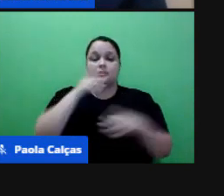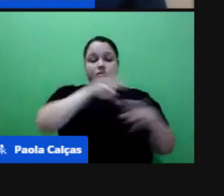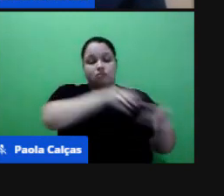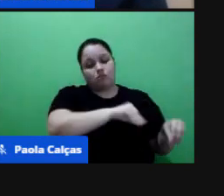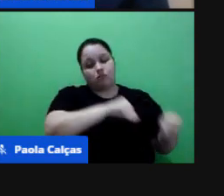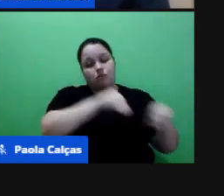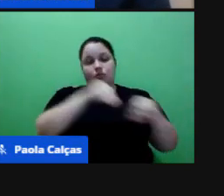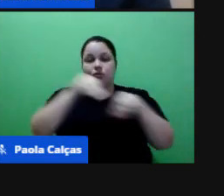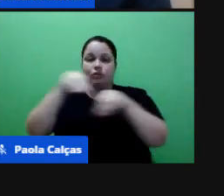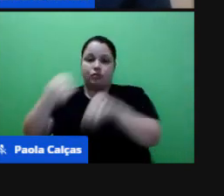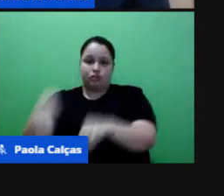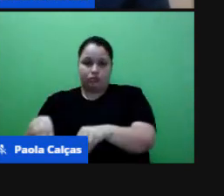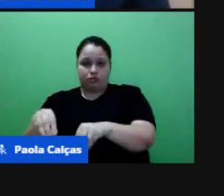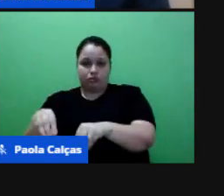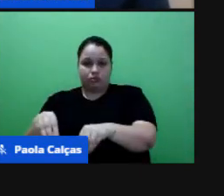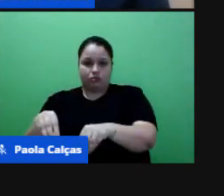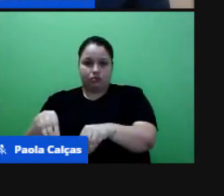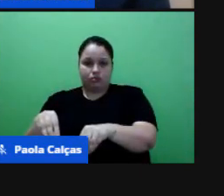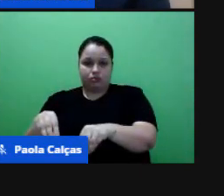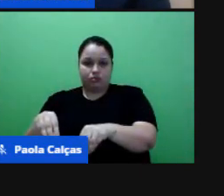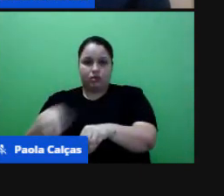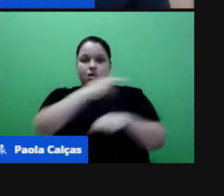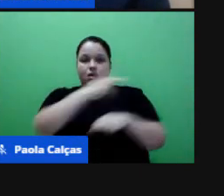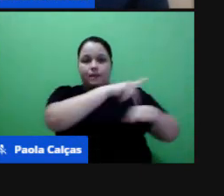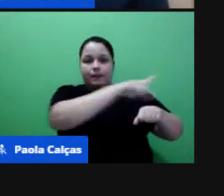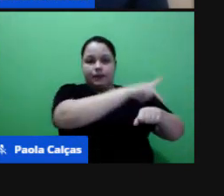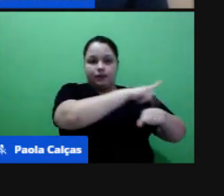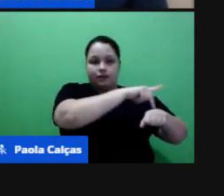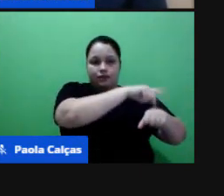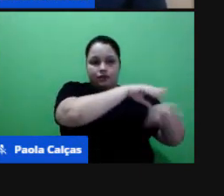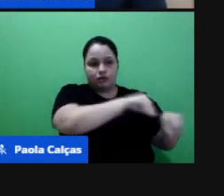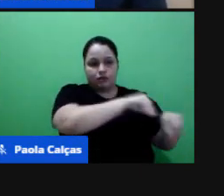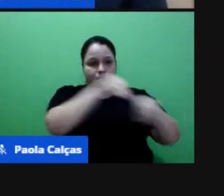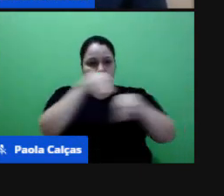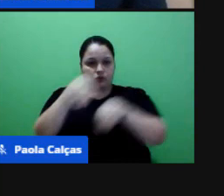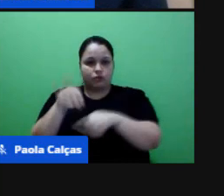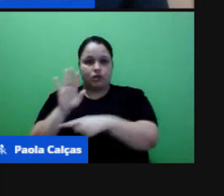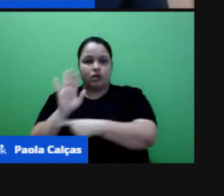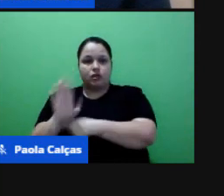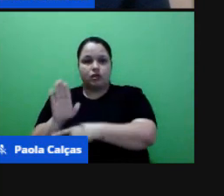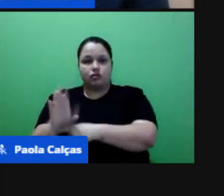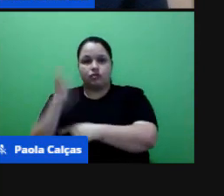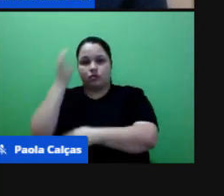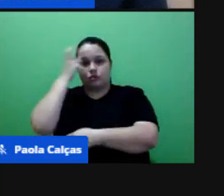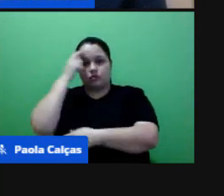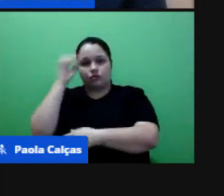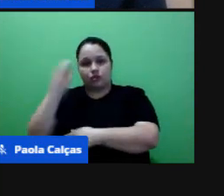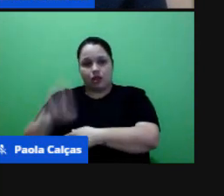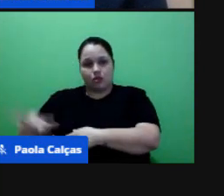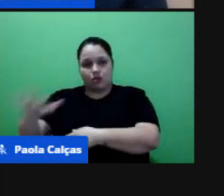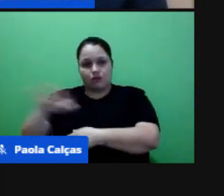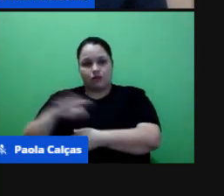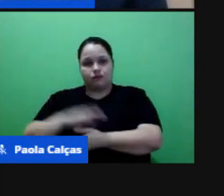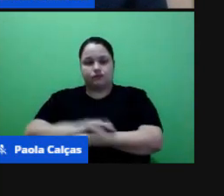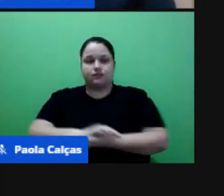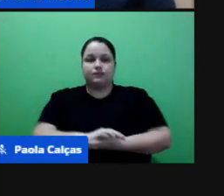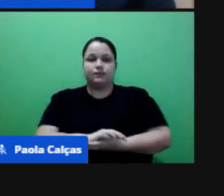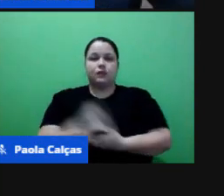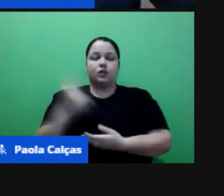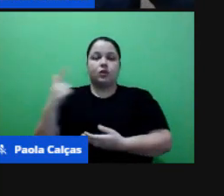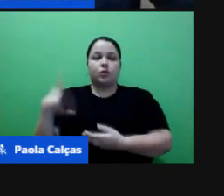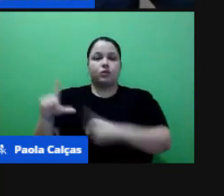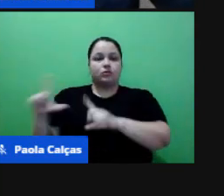suas contribuições à cultura local. Ok? Vamos ao próximo slide.